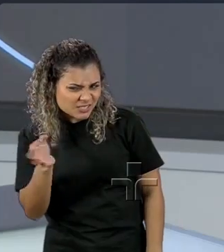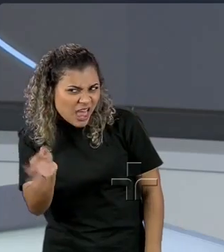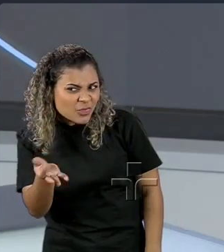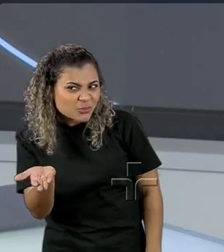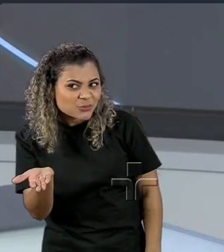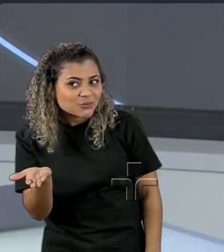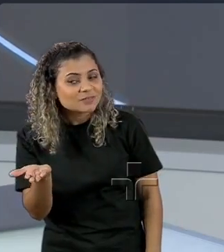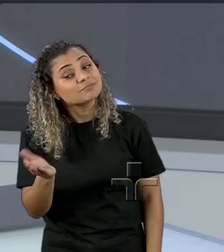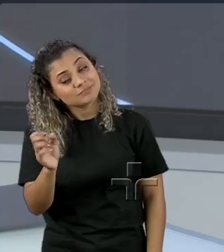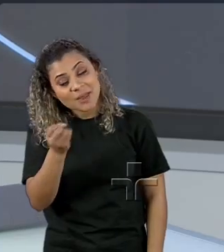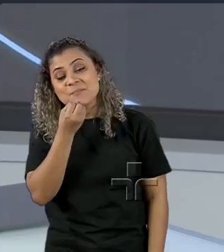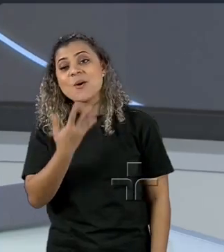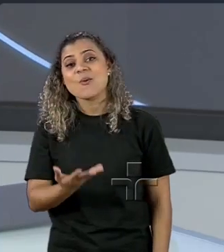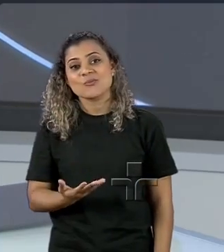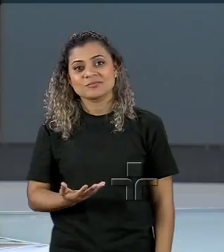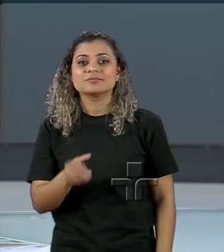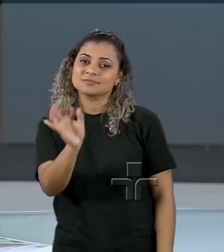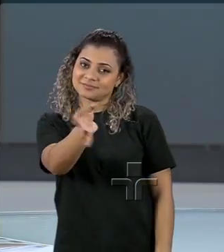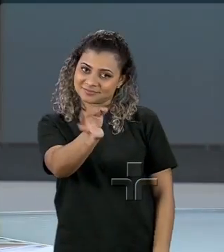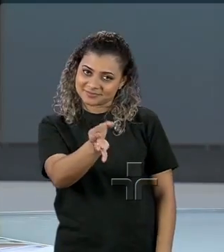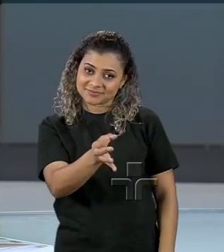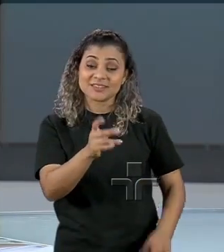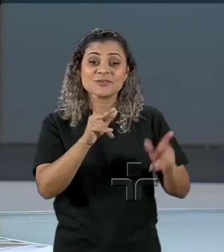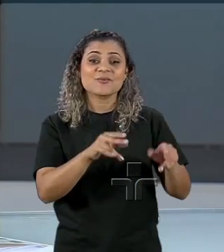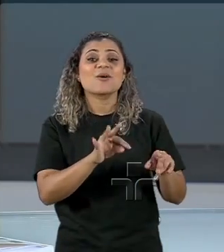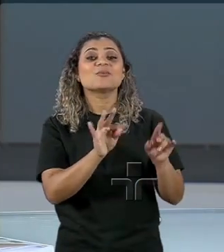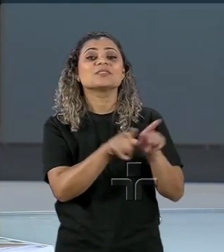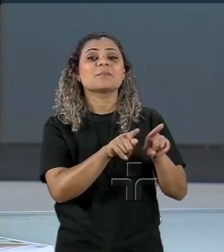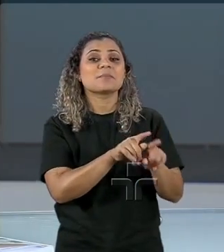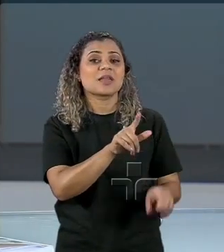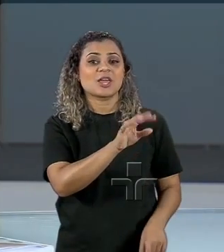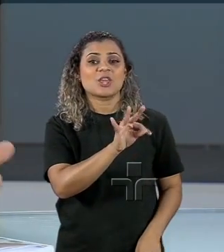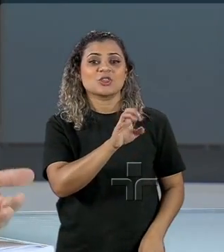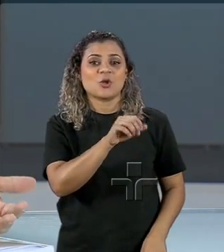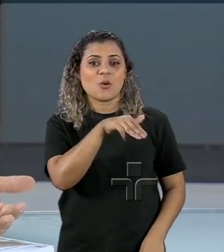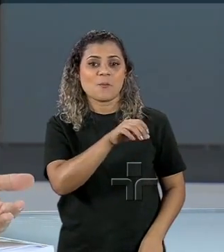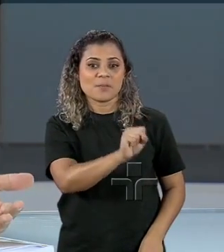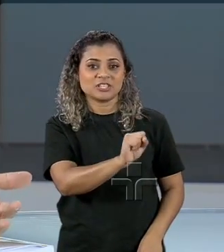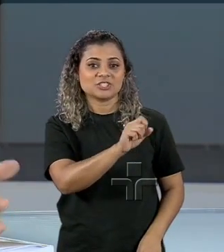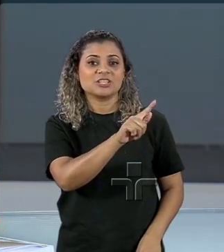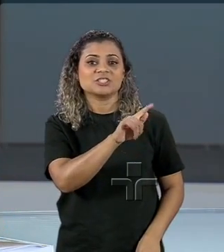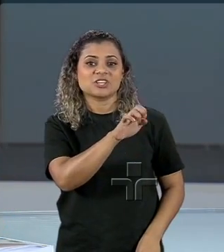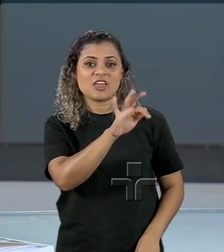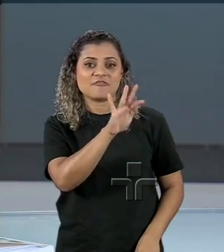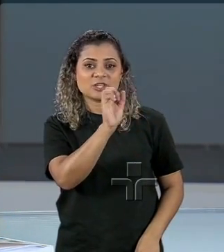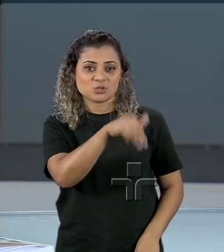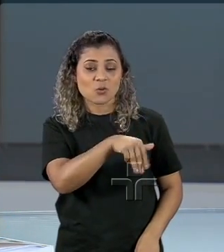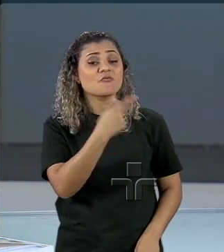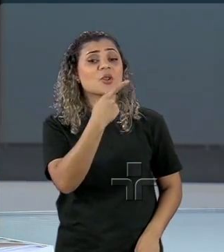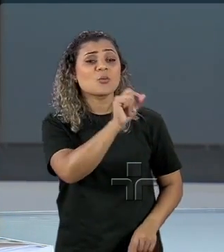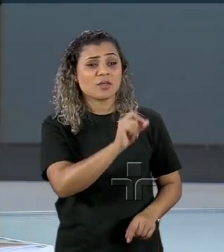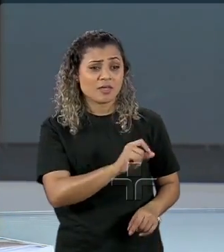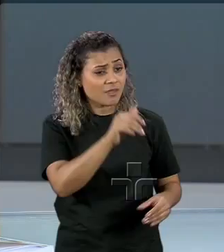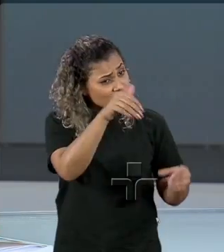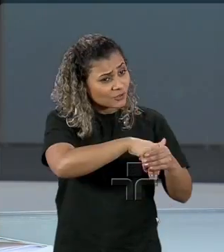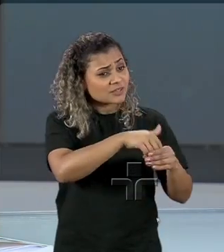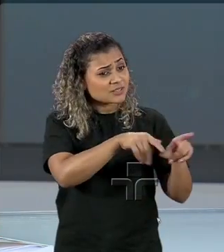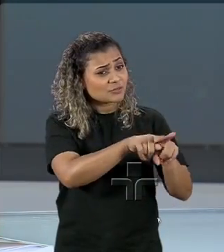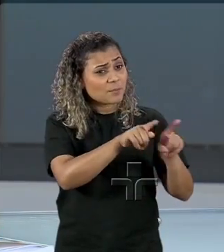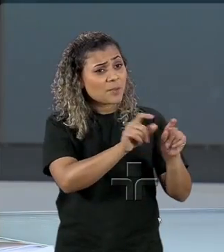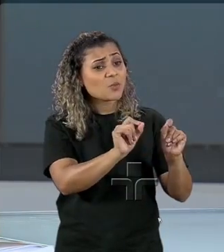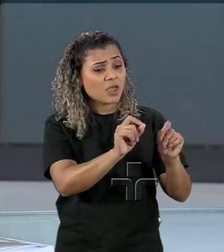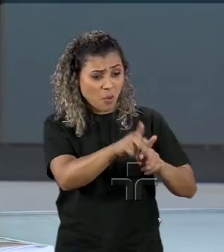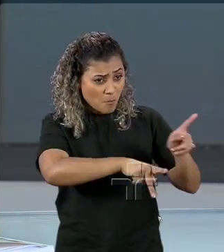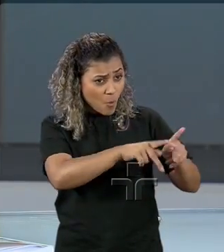muito problema, né, na vida. Thomas Jefferson disse, o preço da liberdade é a eterna vigilância. O eleitorado tem que estar mais atento,